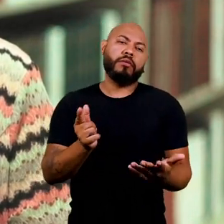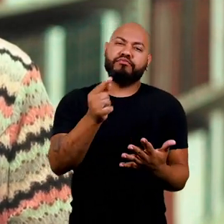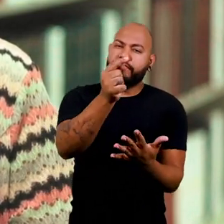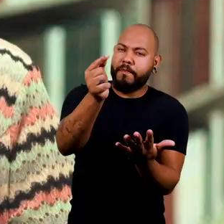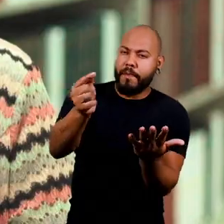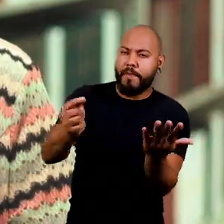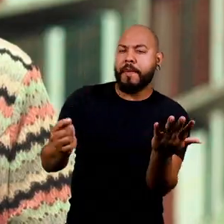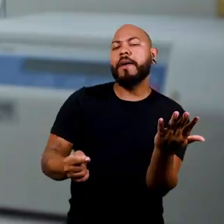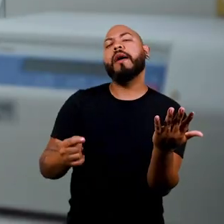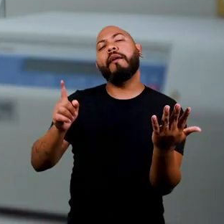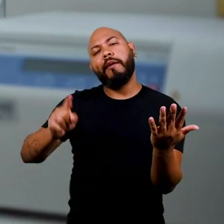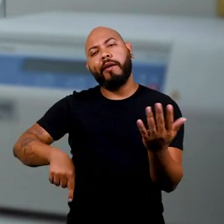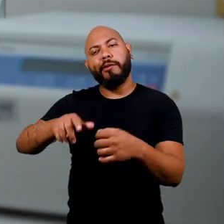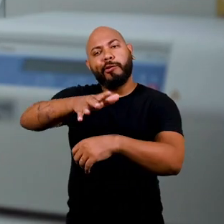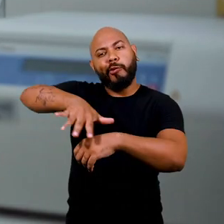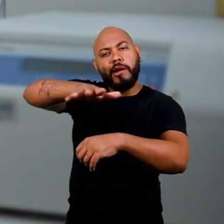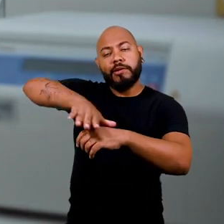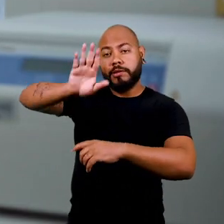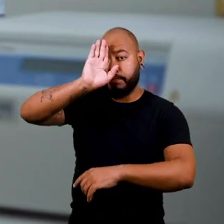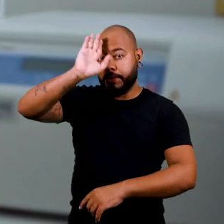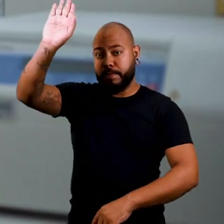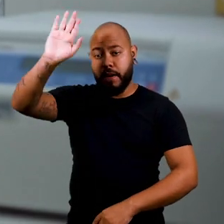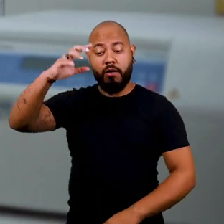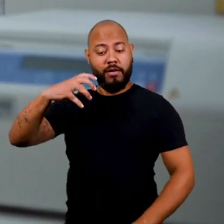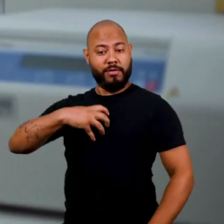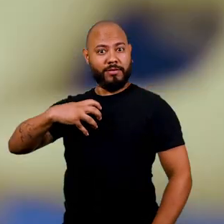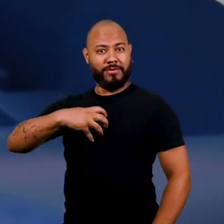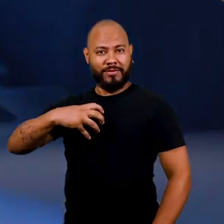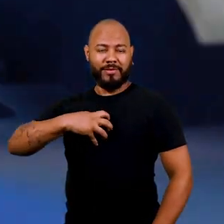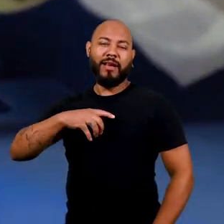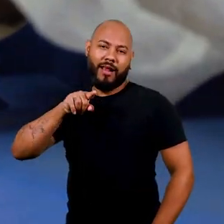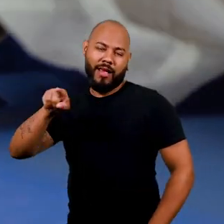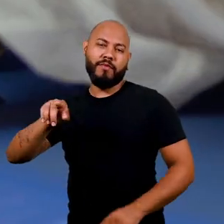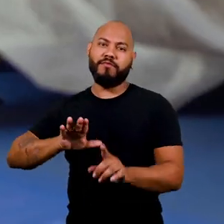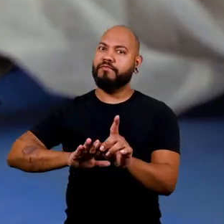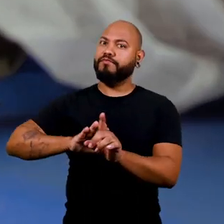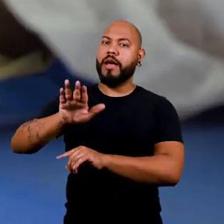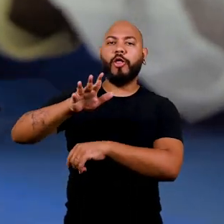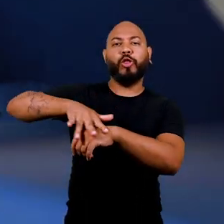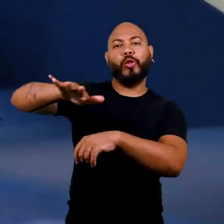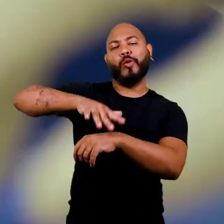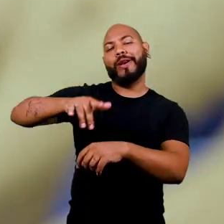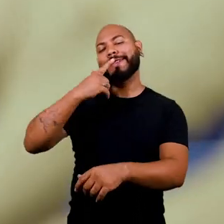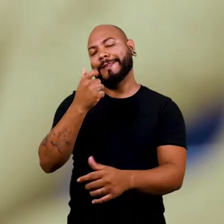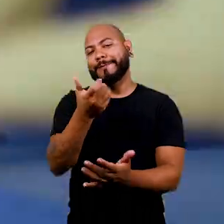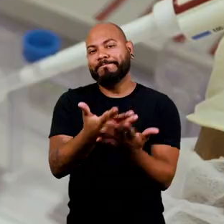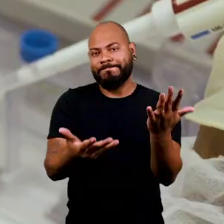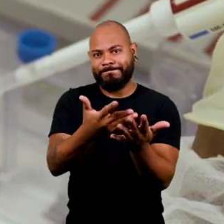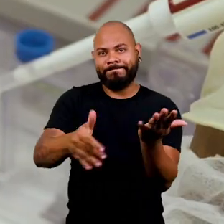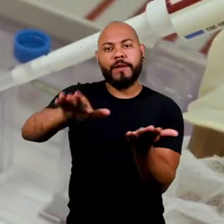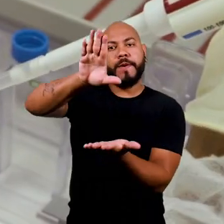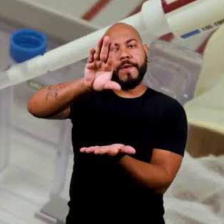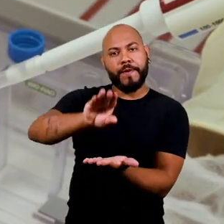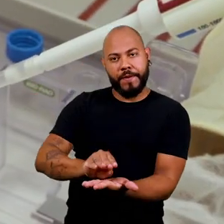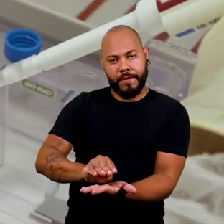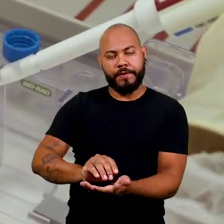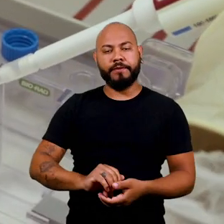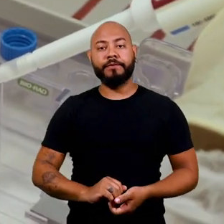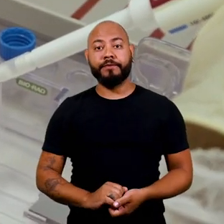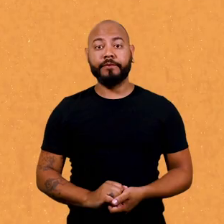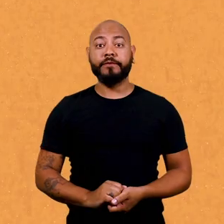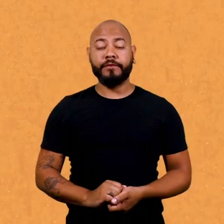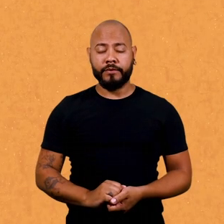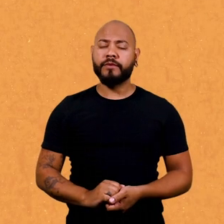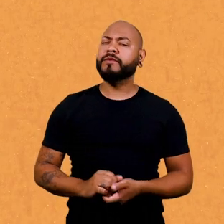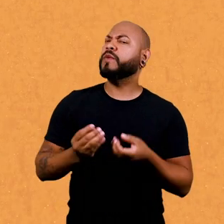doença falciforme. E o estado da Bahia é o estado que tem a maior prevalência e incidência da doença. A